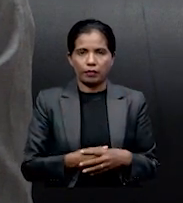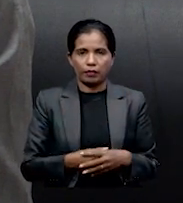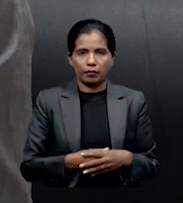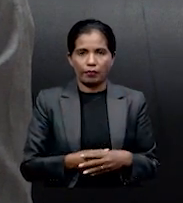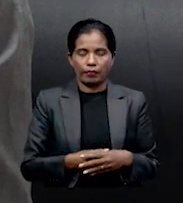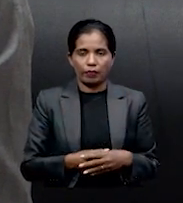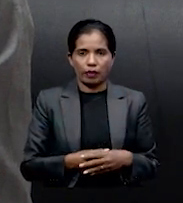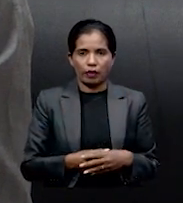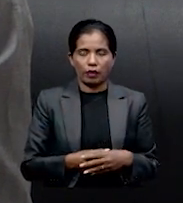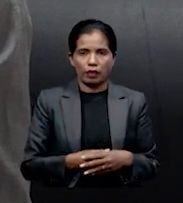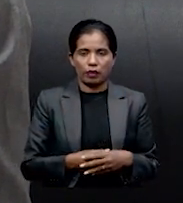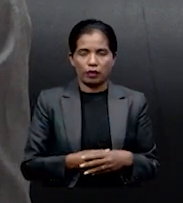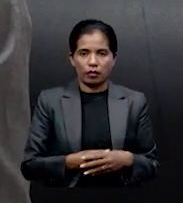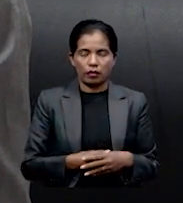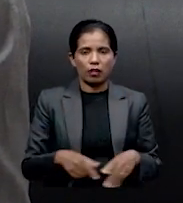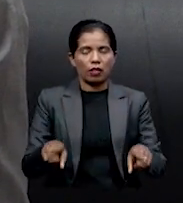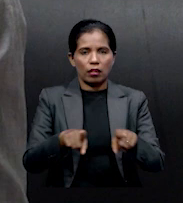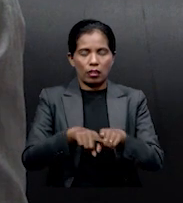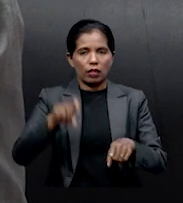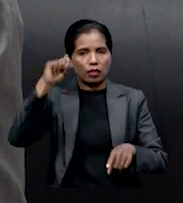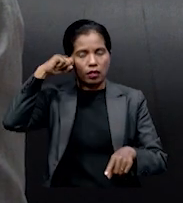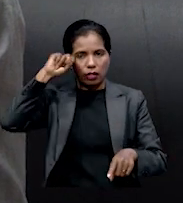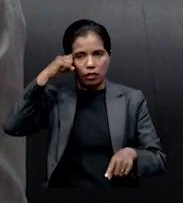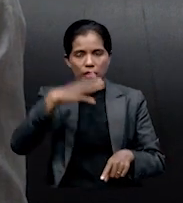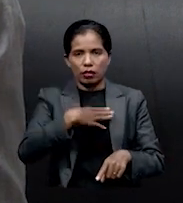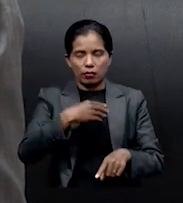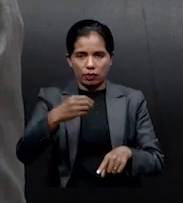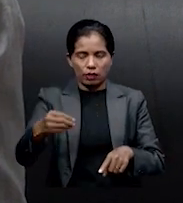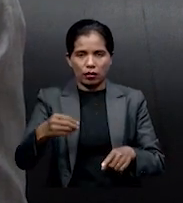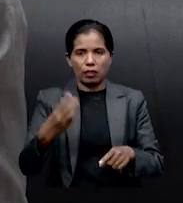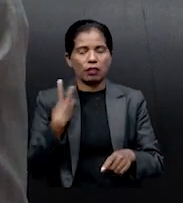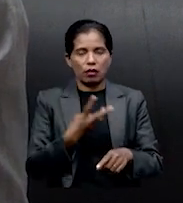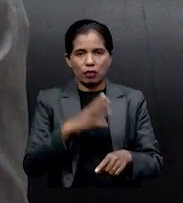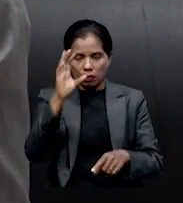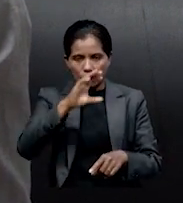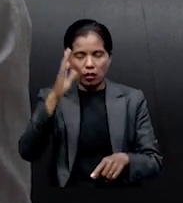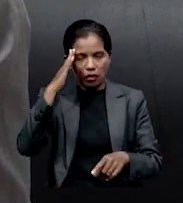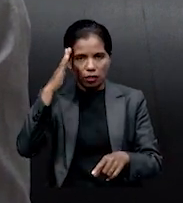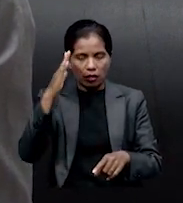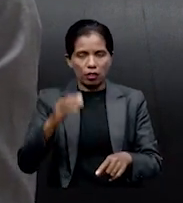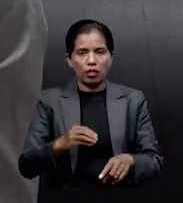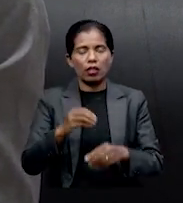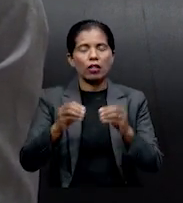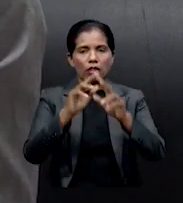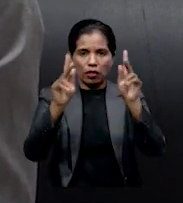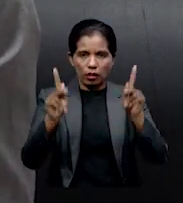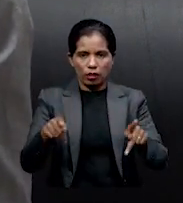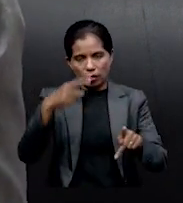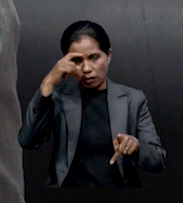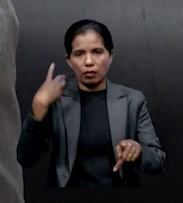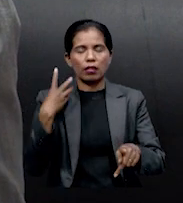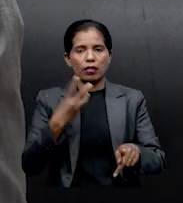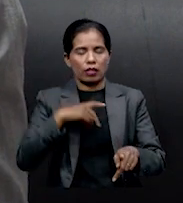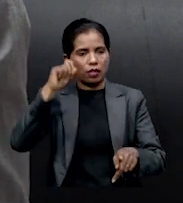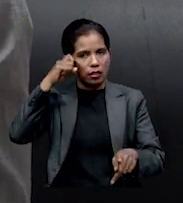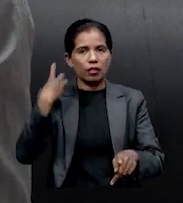pior liu, maca, nessan lis, né, lis mutin, NBA me identifica, né, losa, né, linha, também tem lis e tatene,